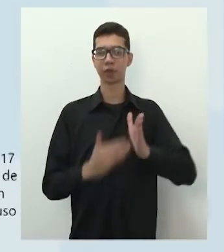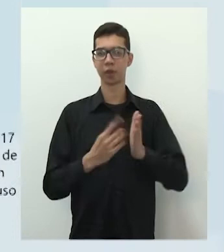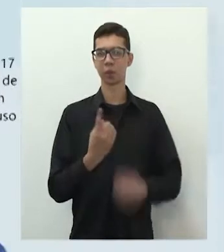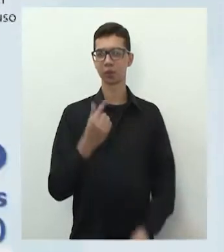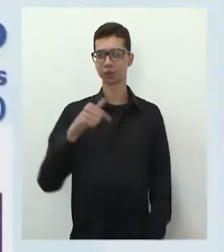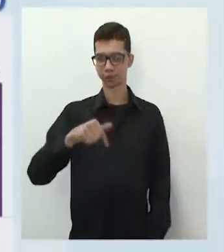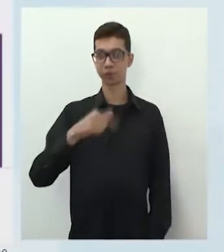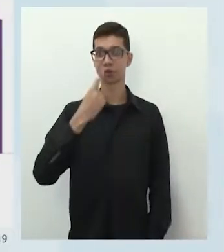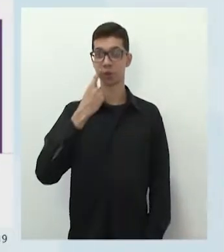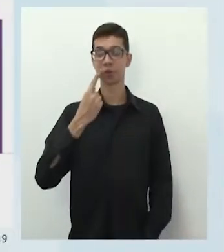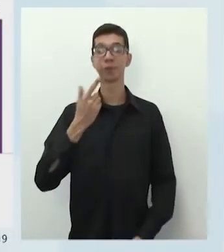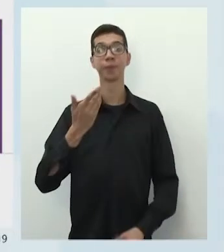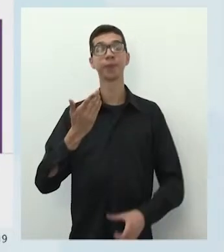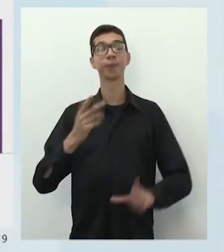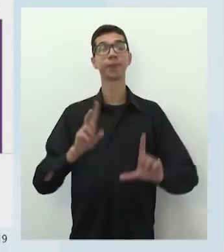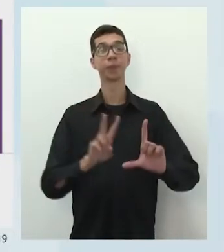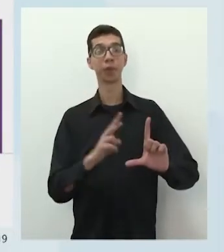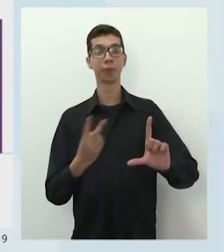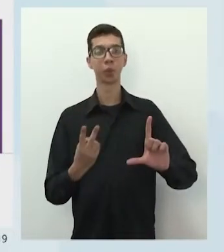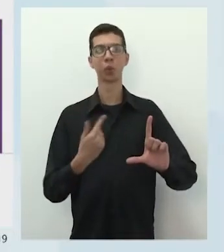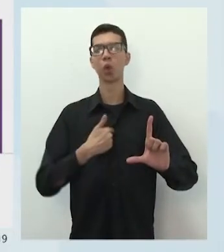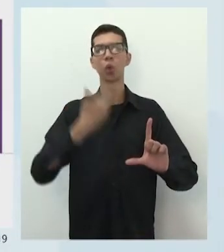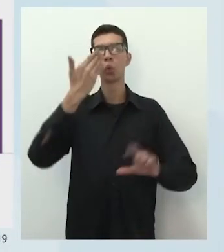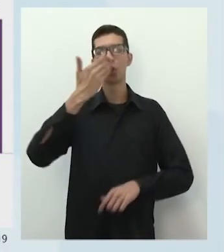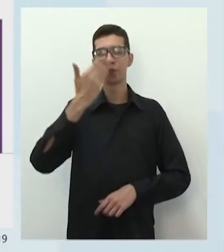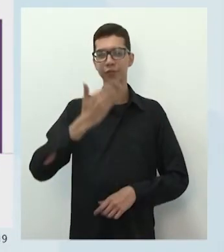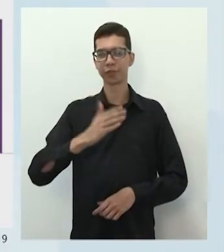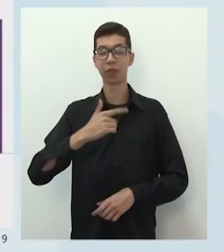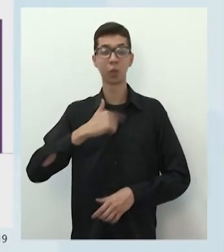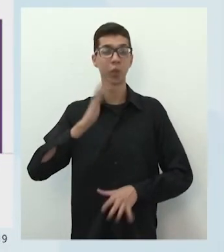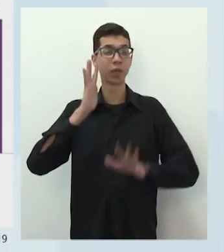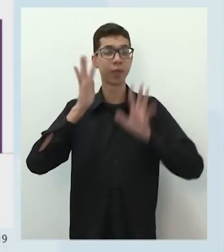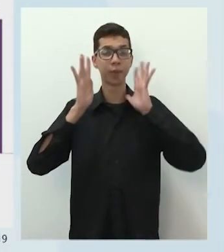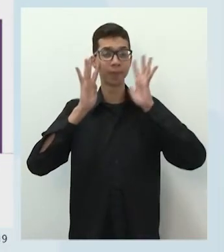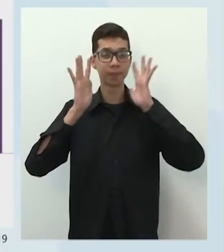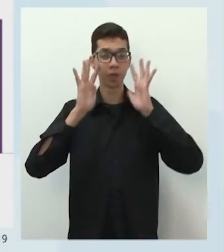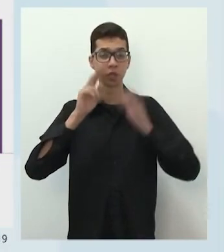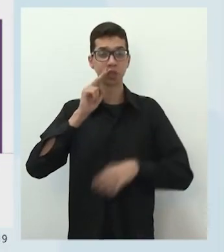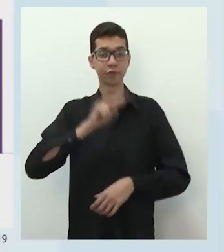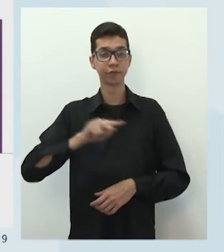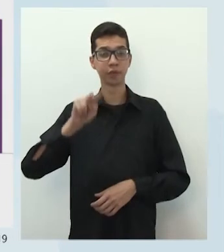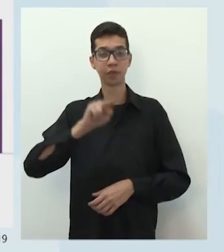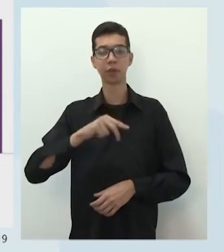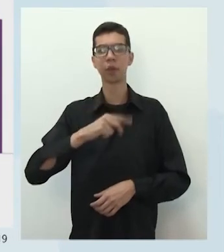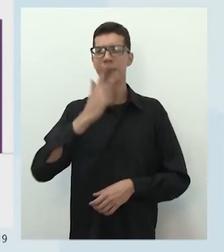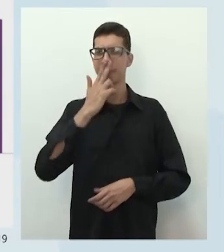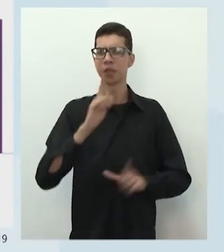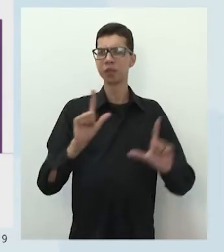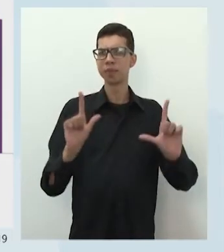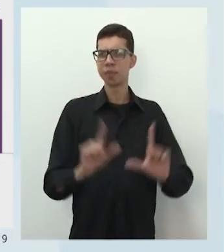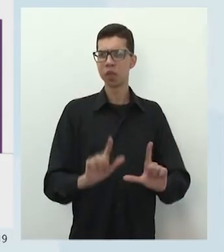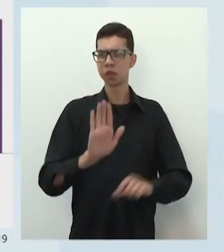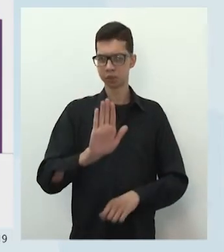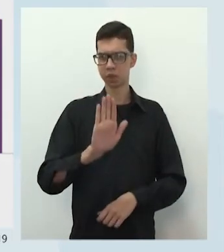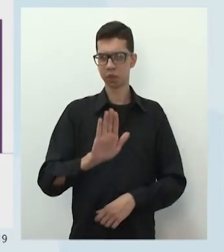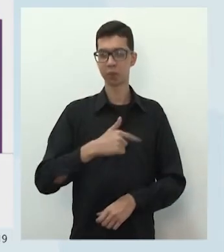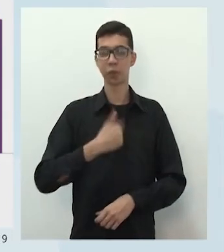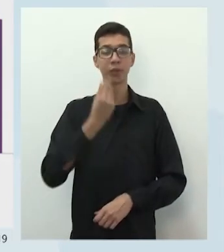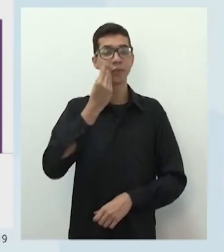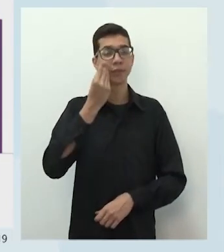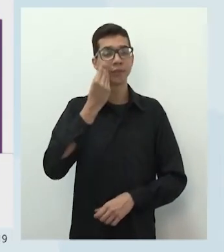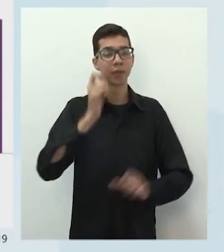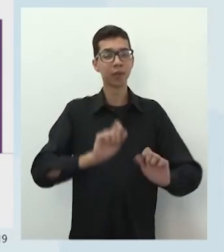mostra fotografia do adolescente brasileiro em relação ao uso da internet, tá? A última